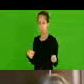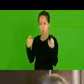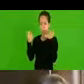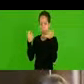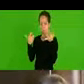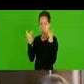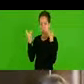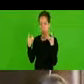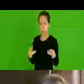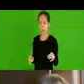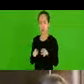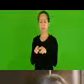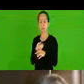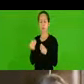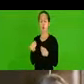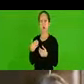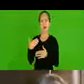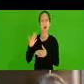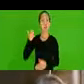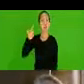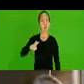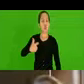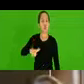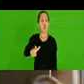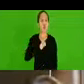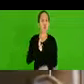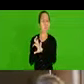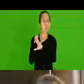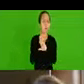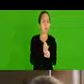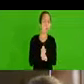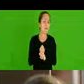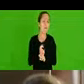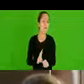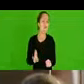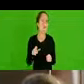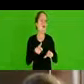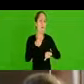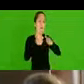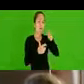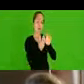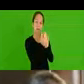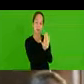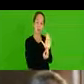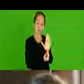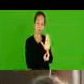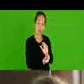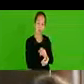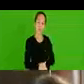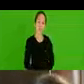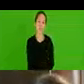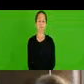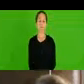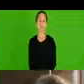cálculo de frequência, por exemplo, se utiliza a análise de conteúdo. É uma